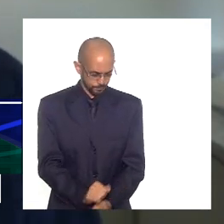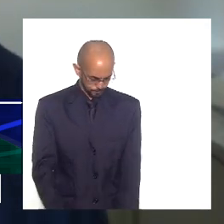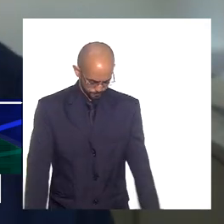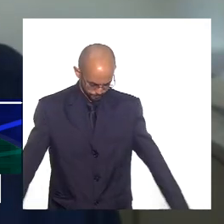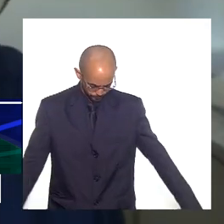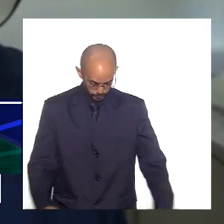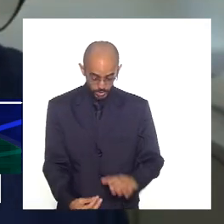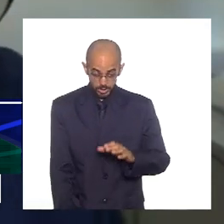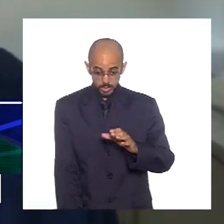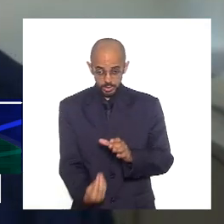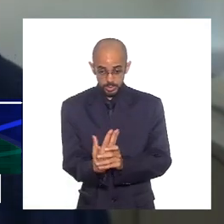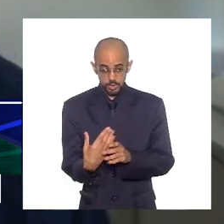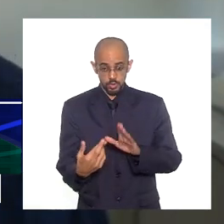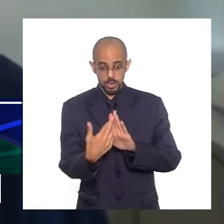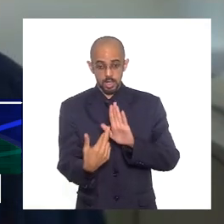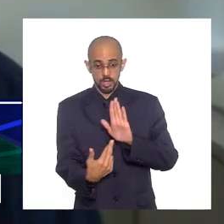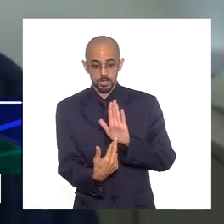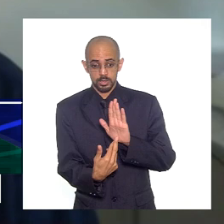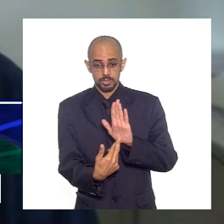definiu,